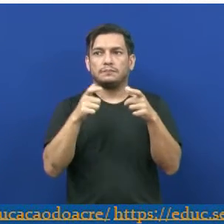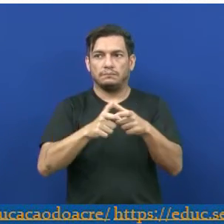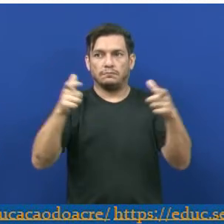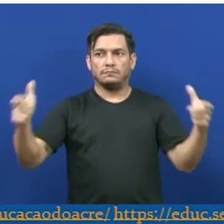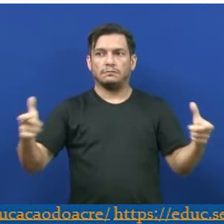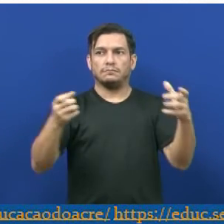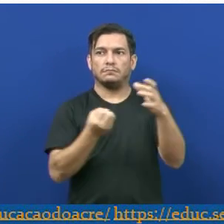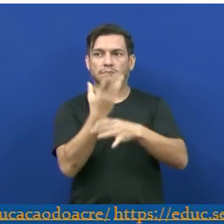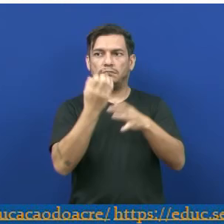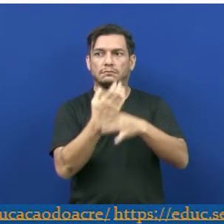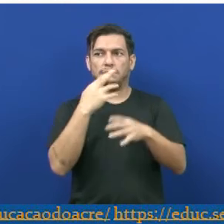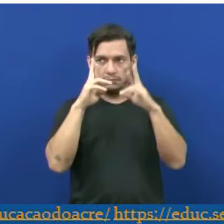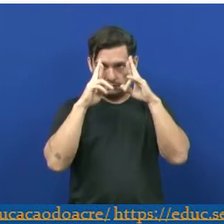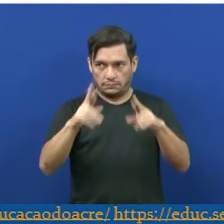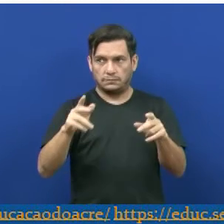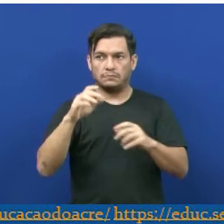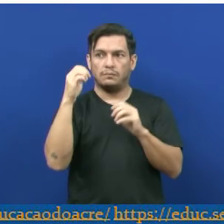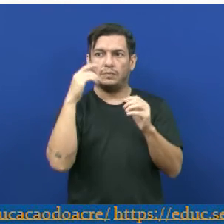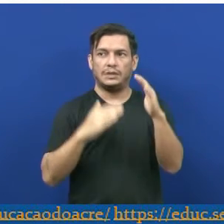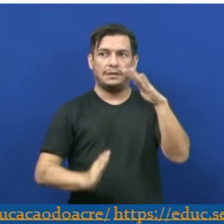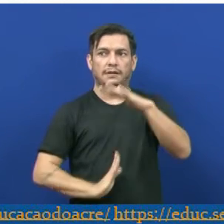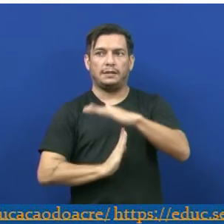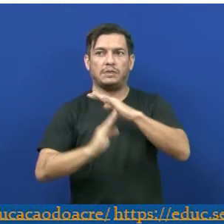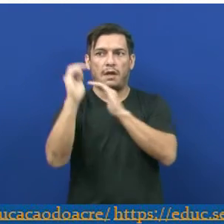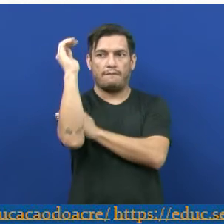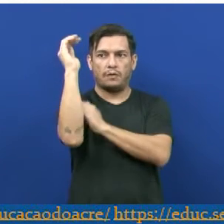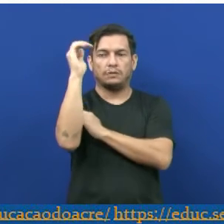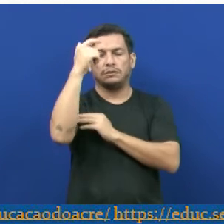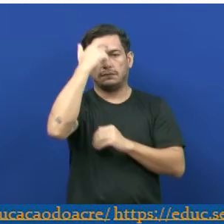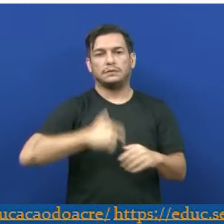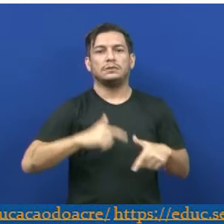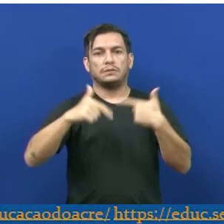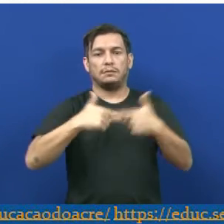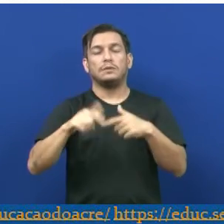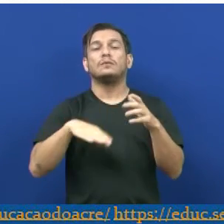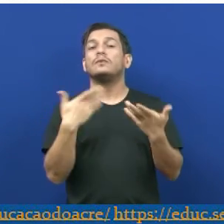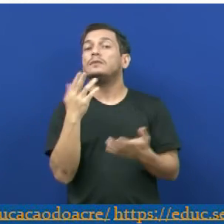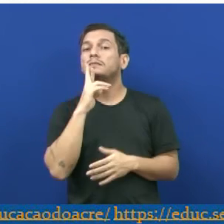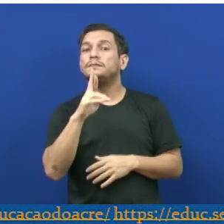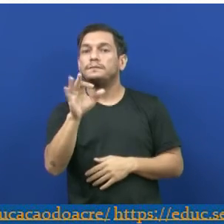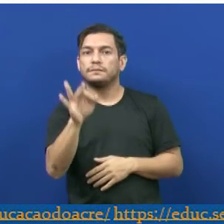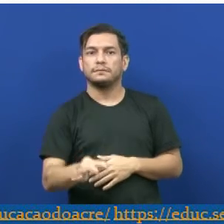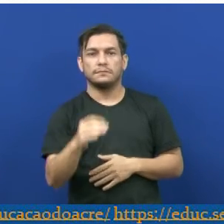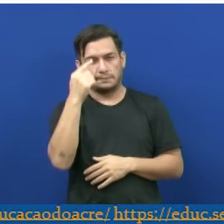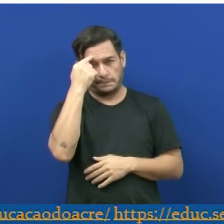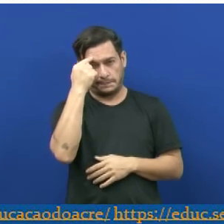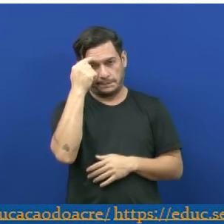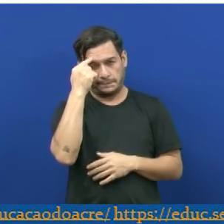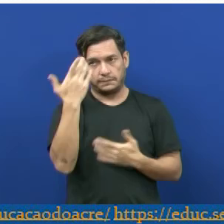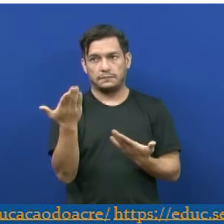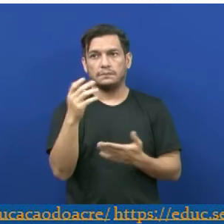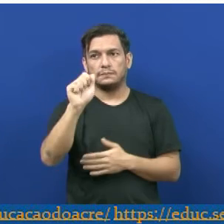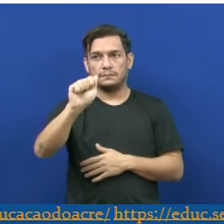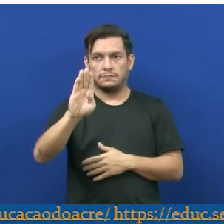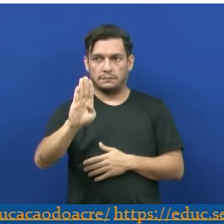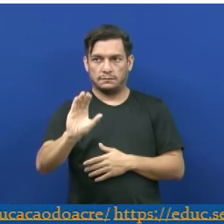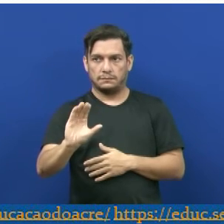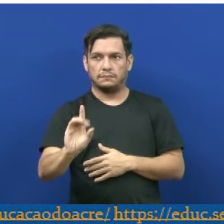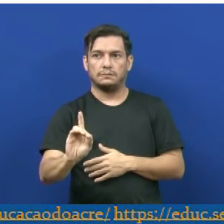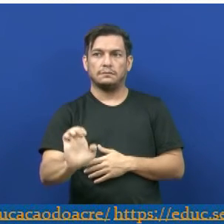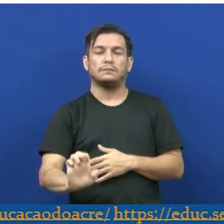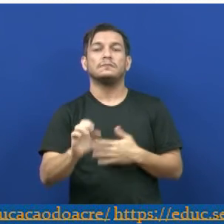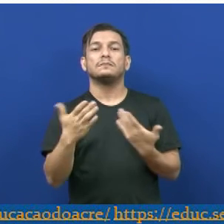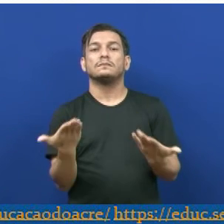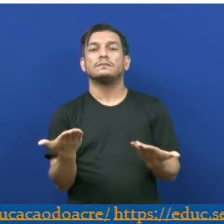respeitando-se o limite da força física do trabalhador. Então, alternativa correta, pensamos um pouco, qual então é esse novo processo